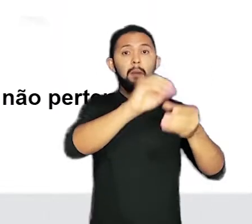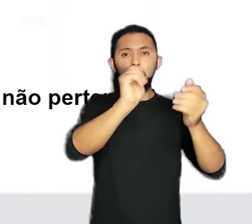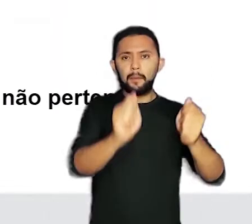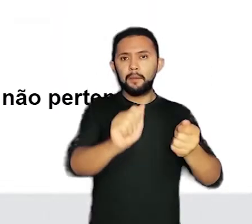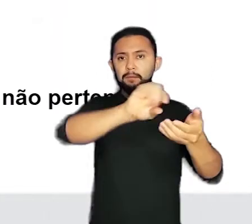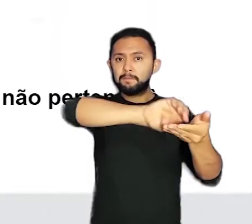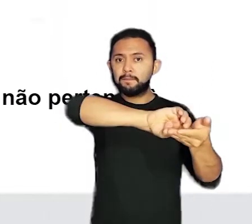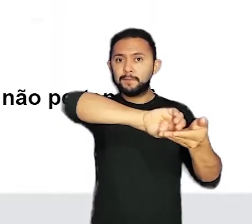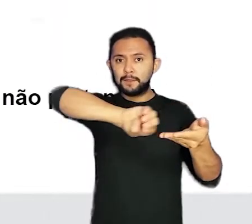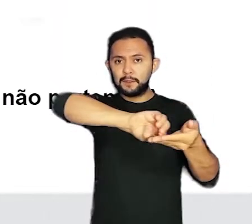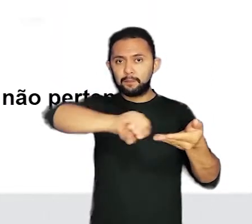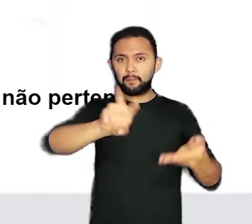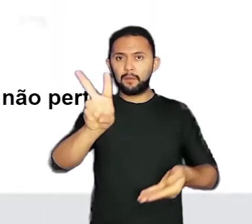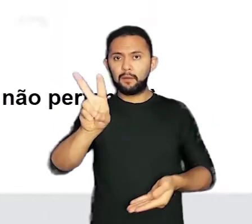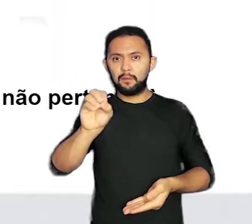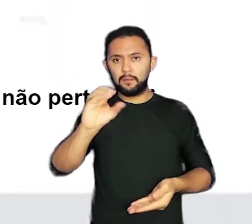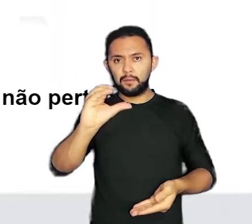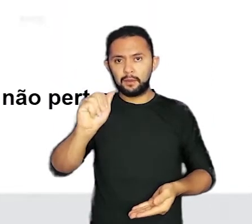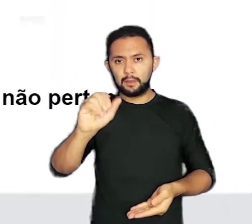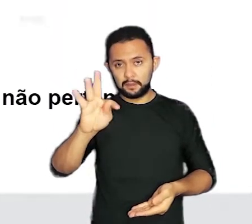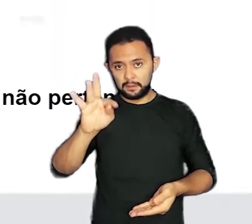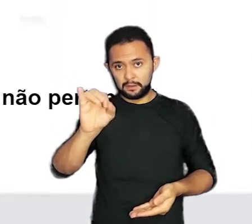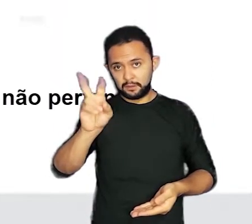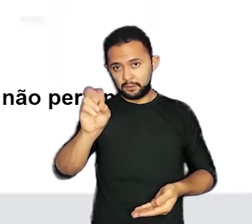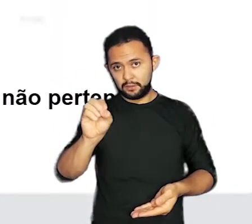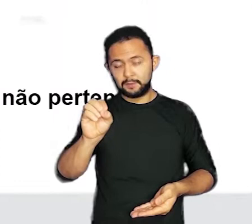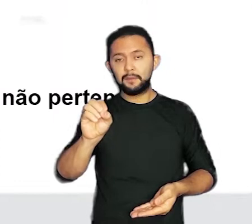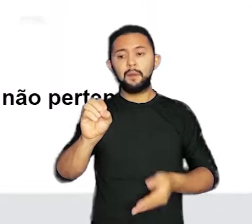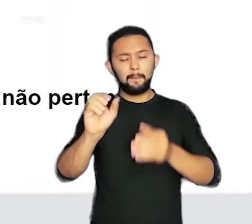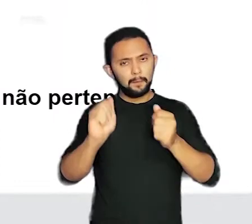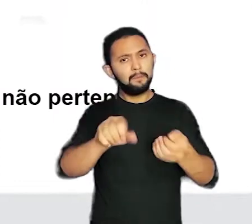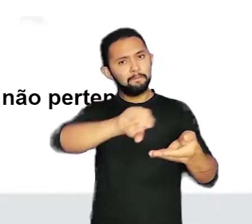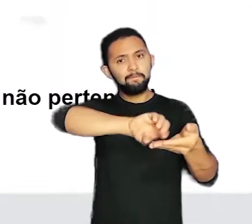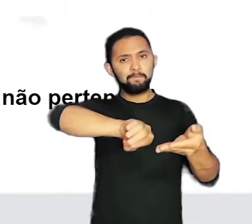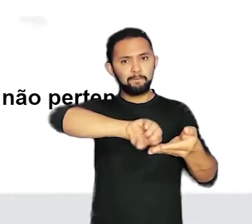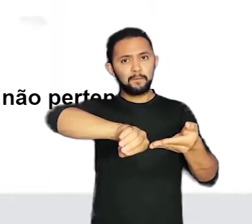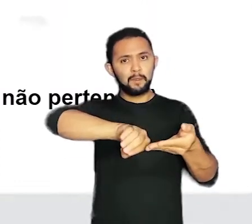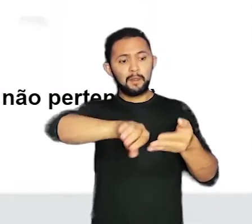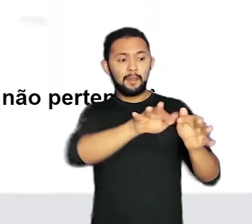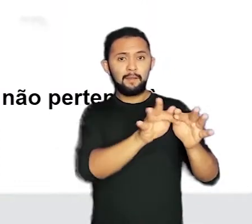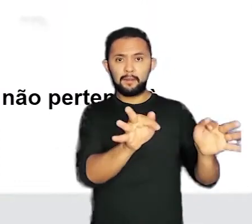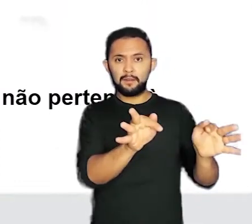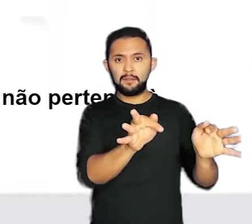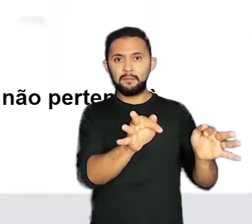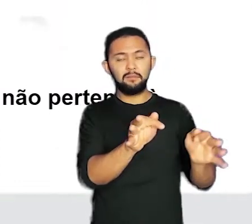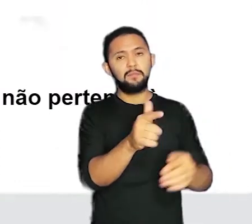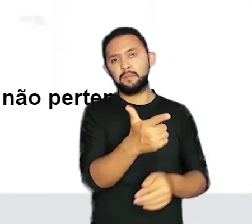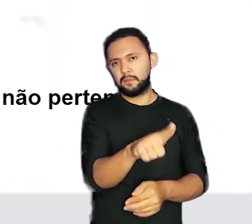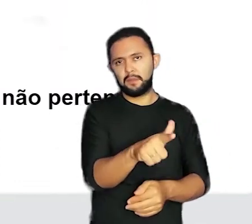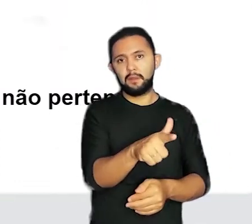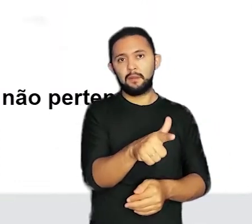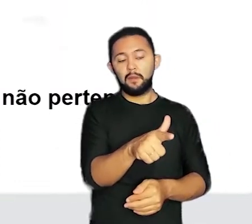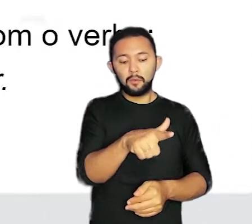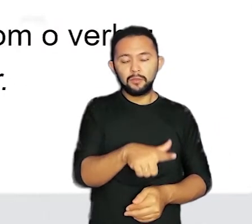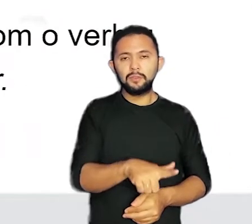esse vocativo, no caso. Se ele não pertence à estrutura, ele pode ser retirado. E aí o prejuízo de sentido vai ser 0, tá